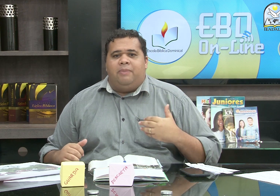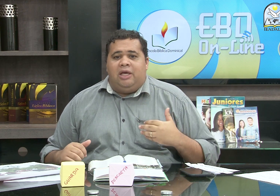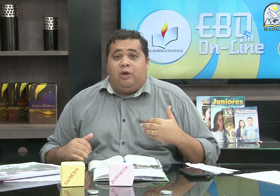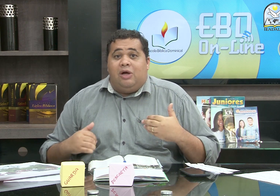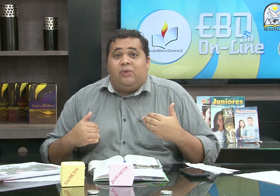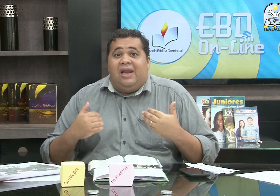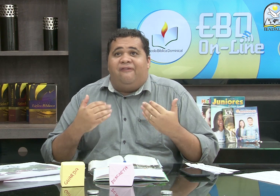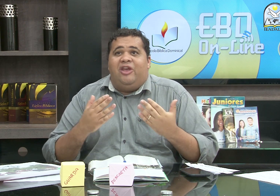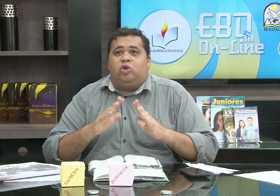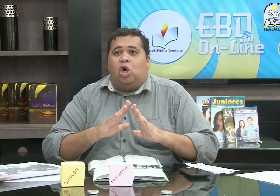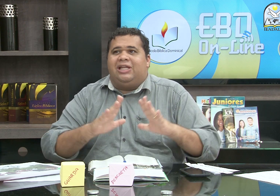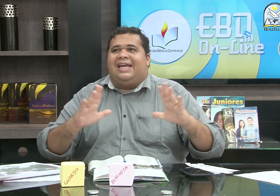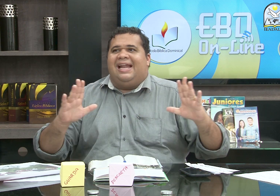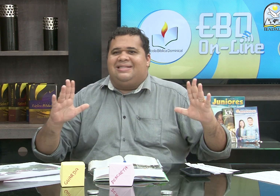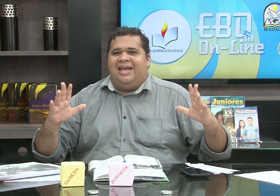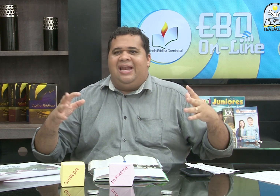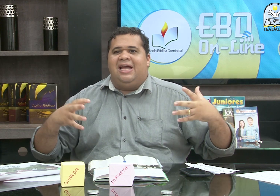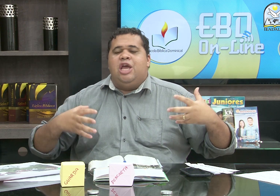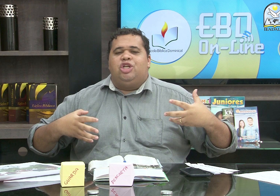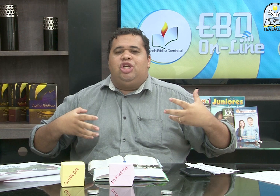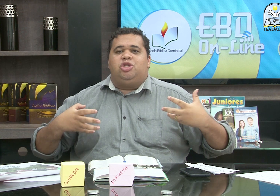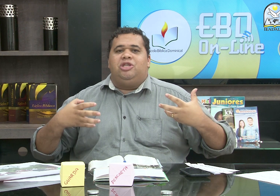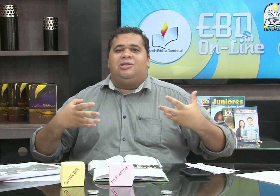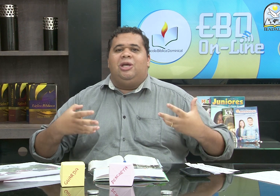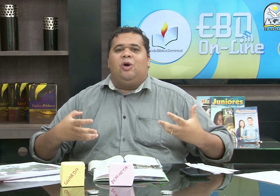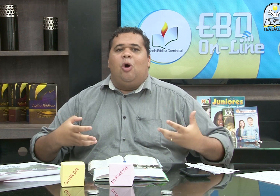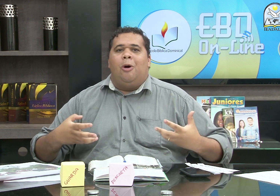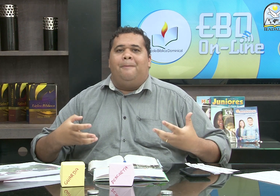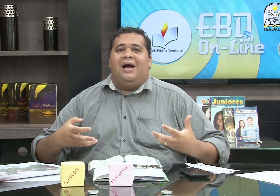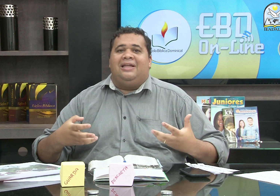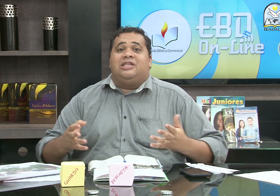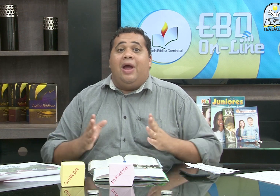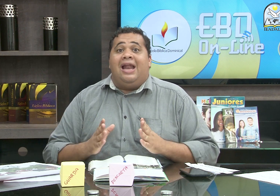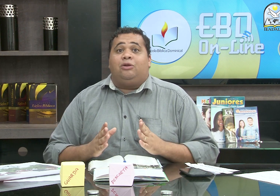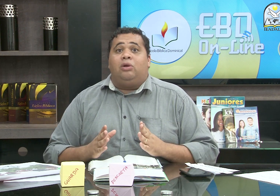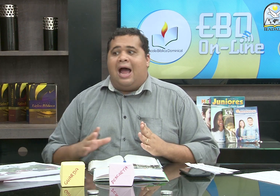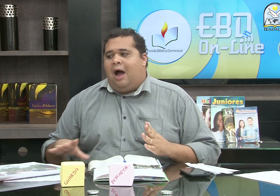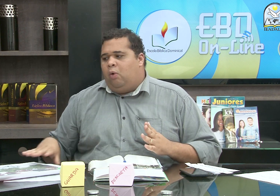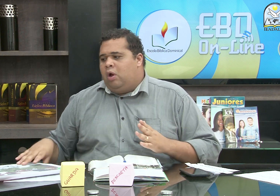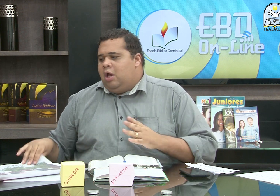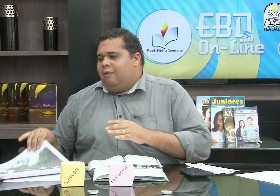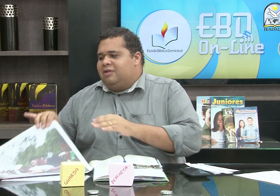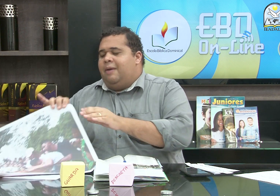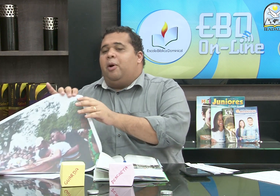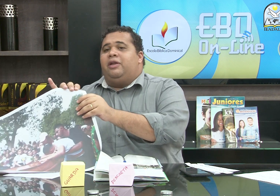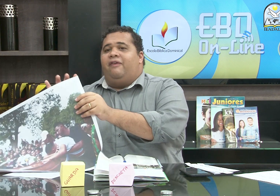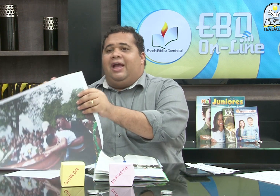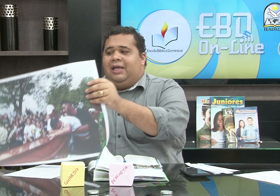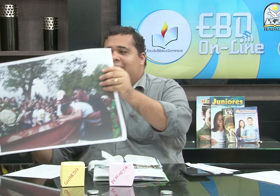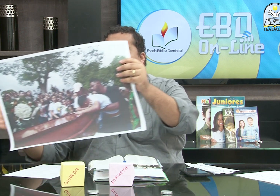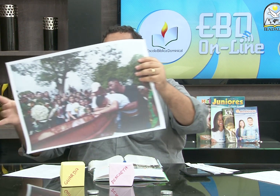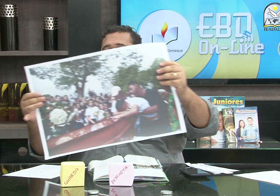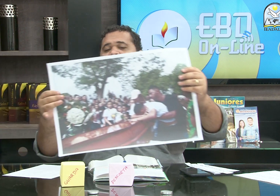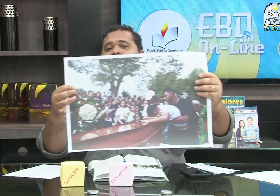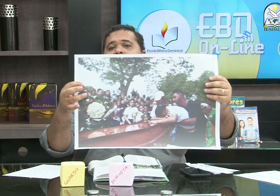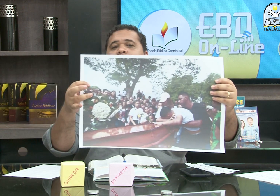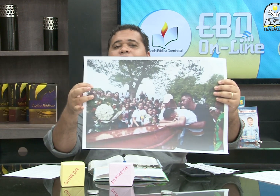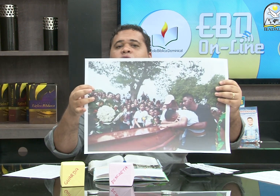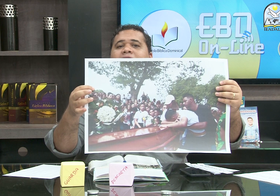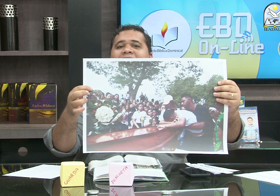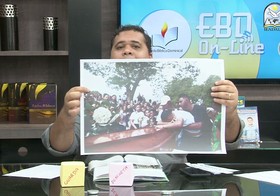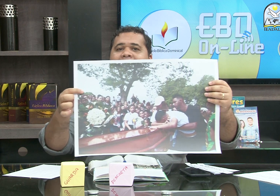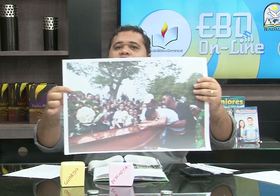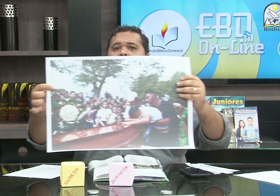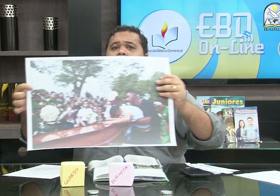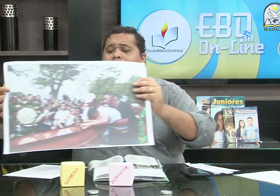era seu amigo e quando ele viu toda aquela cena Jesus se compadeceu é natural você pode ver aqui que algumas pessoas no